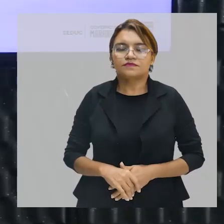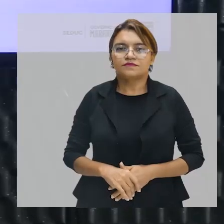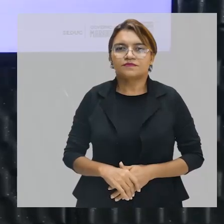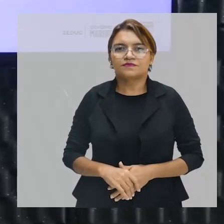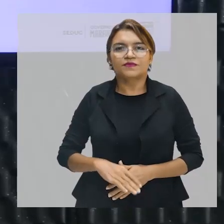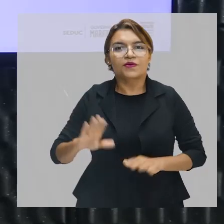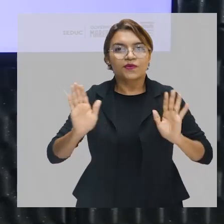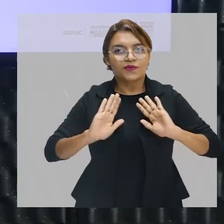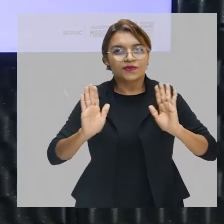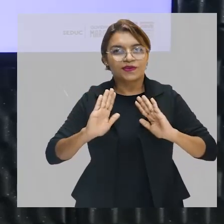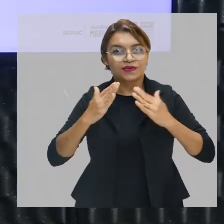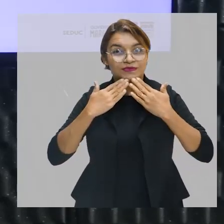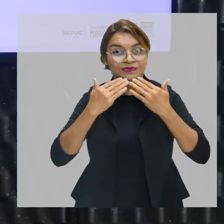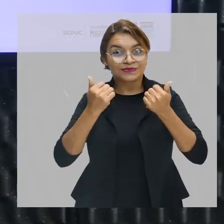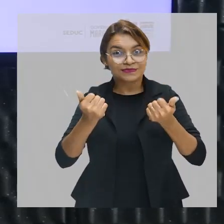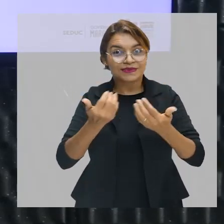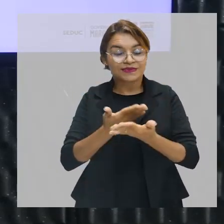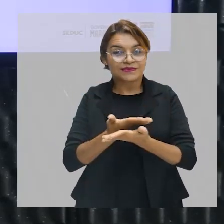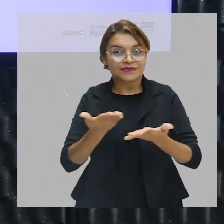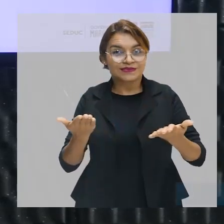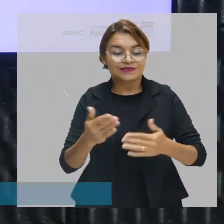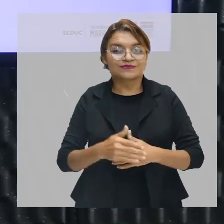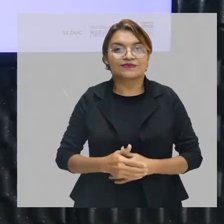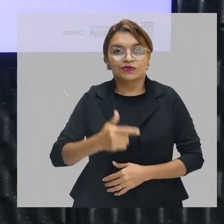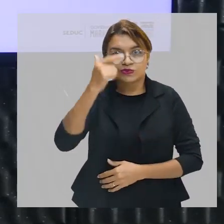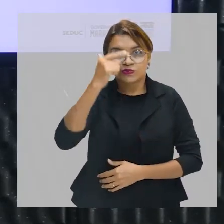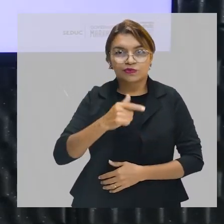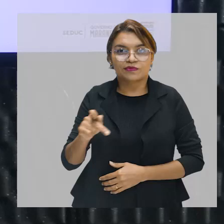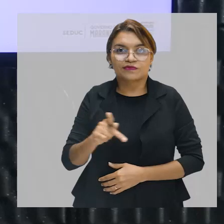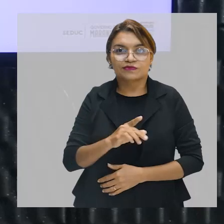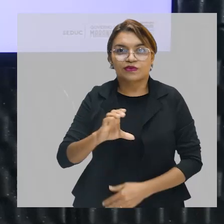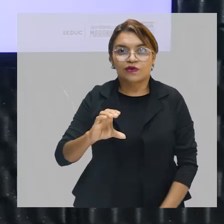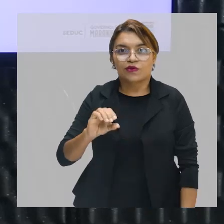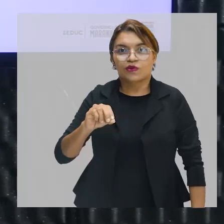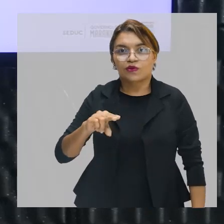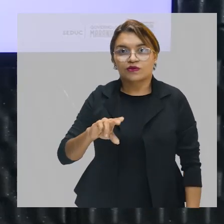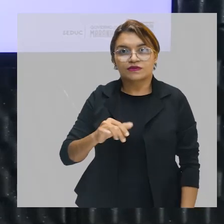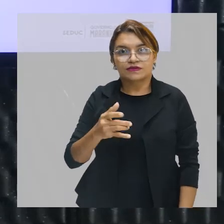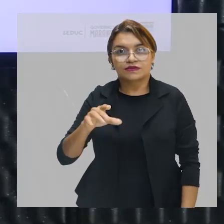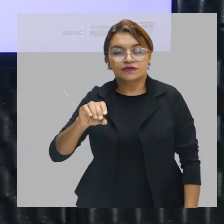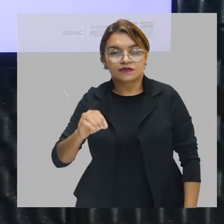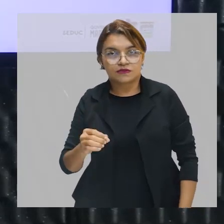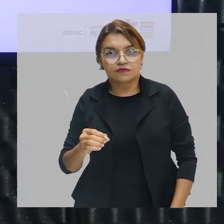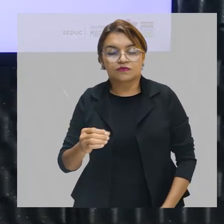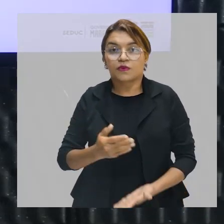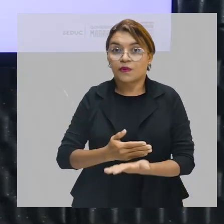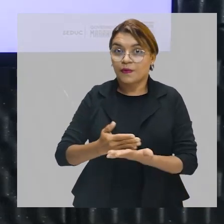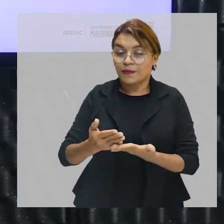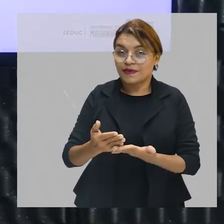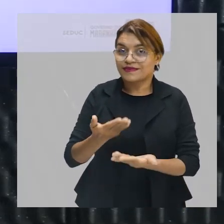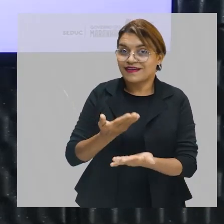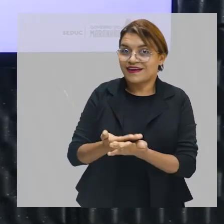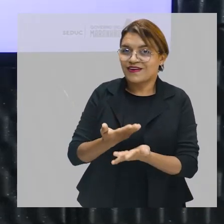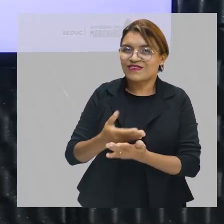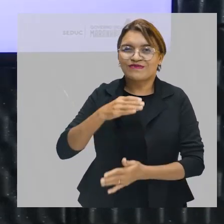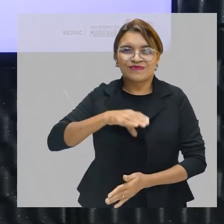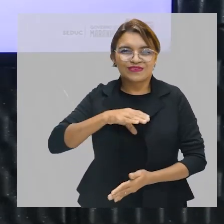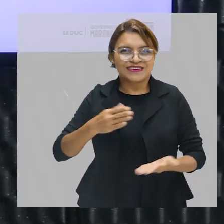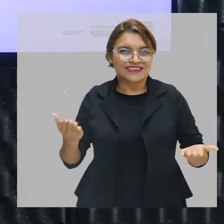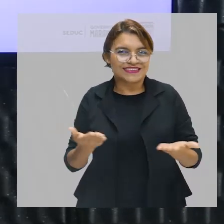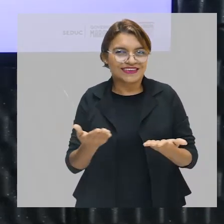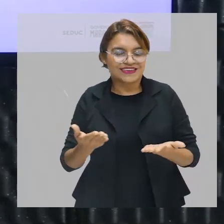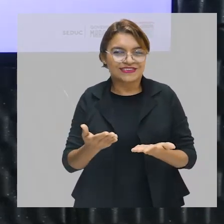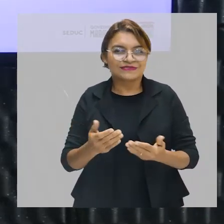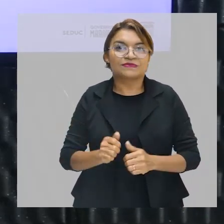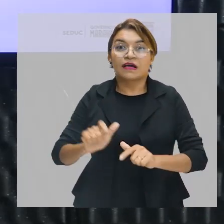Olá, pessoal! Tudo bem com vocês? Sou a professora Conceição Alencar e começa agora a sua aula de língua portuguesa. Se liga